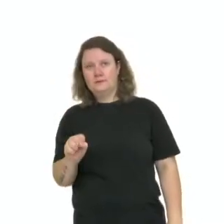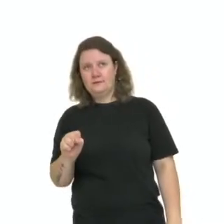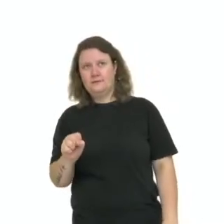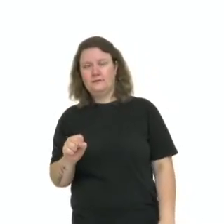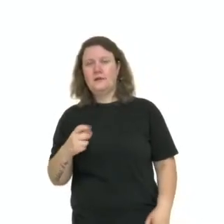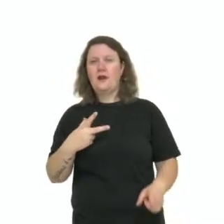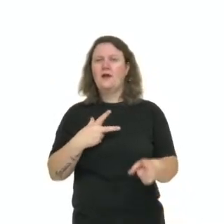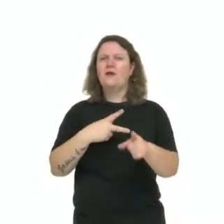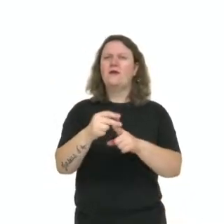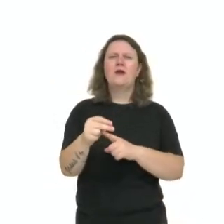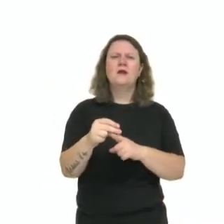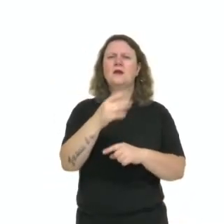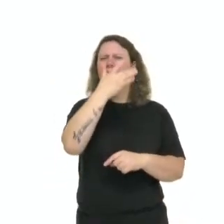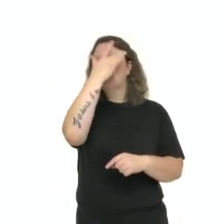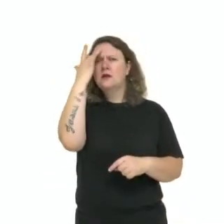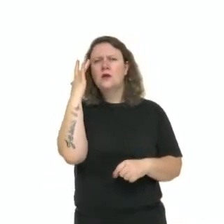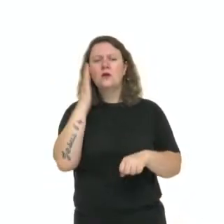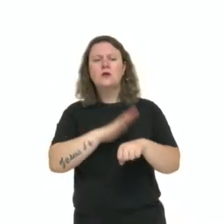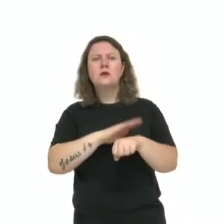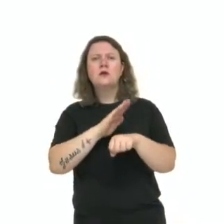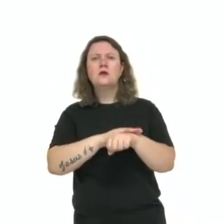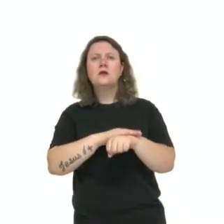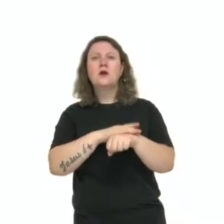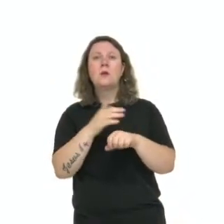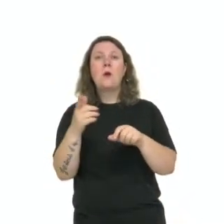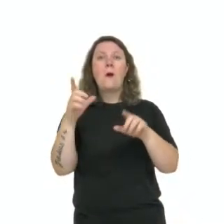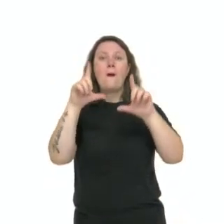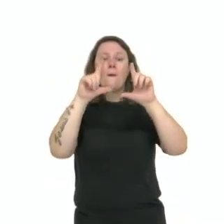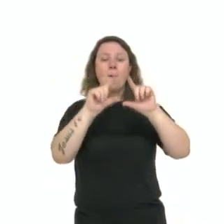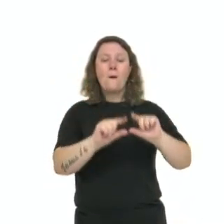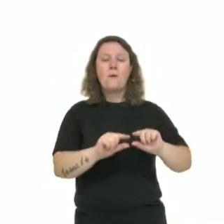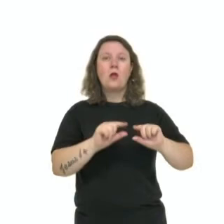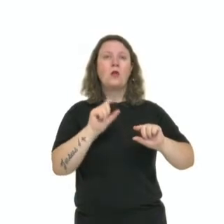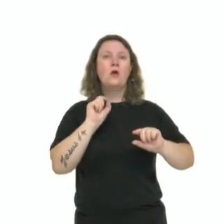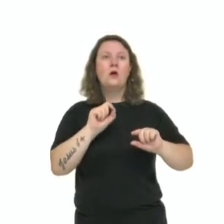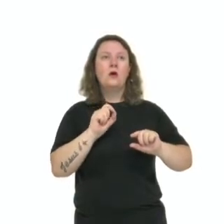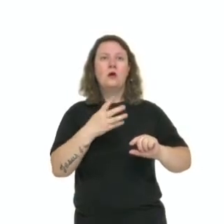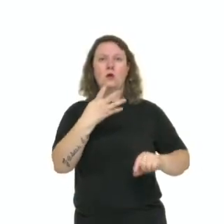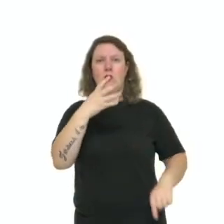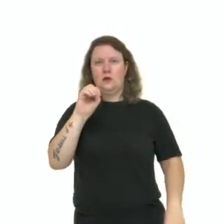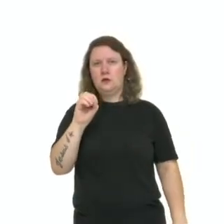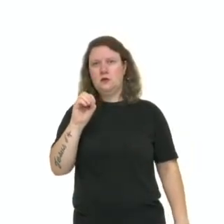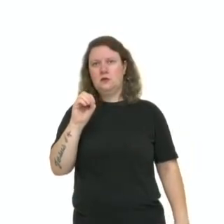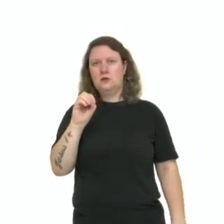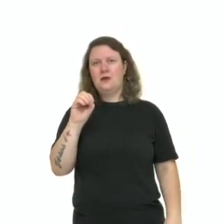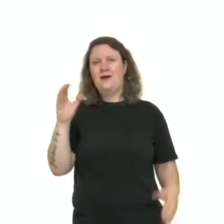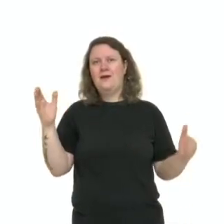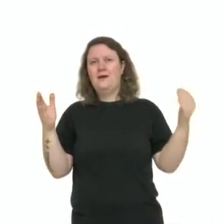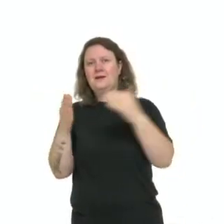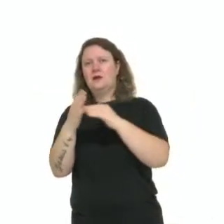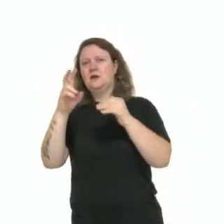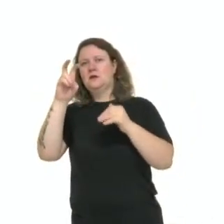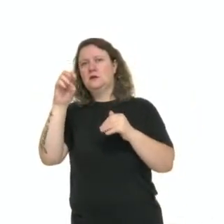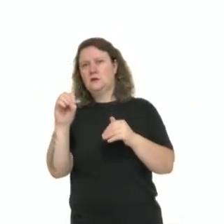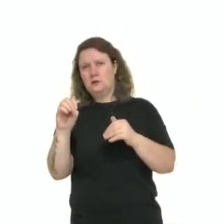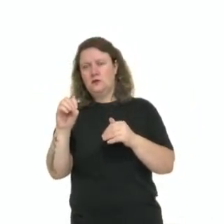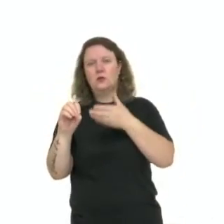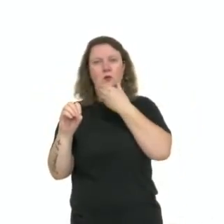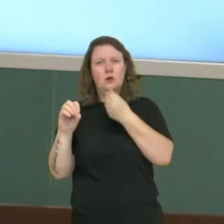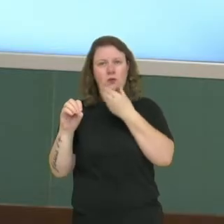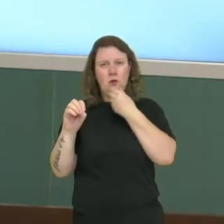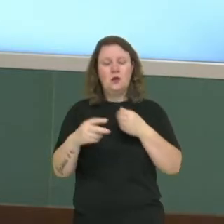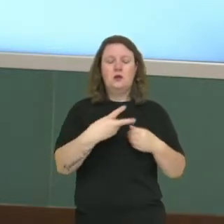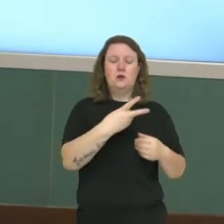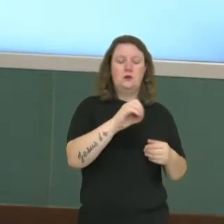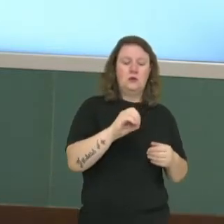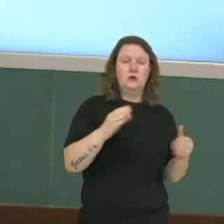Vence quem fizer o menor tempo num trajeto de 40 a 50 km no masculino e de 20 a 30 km no